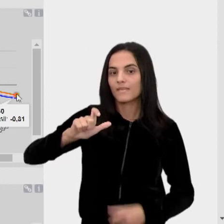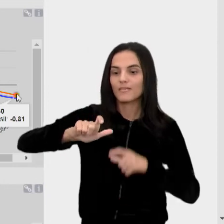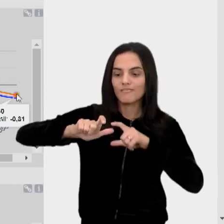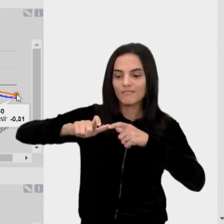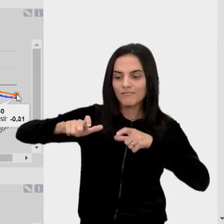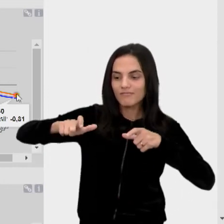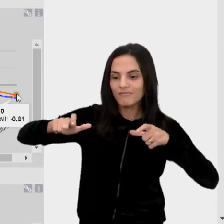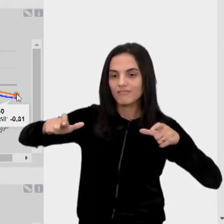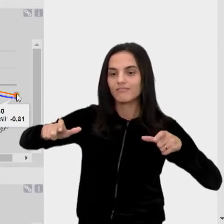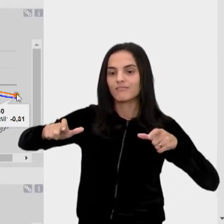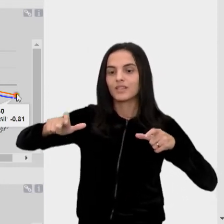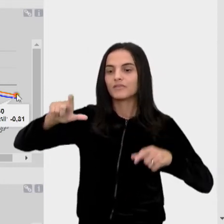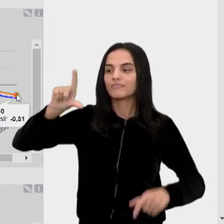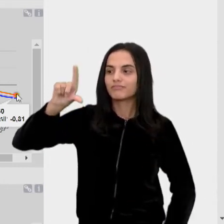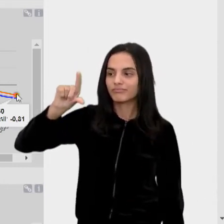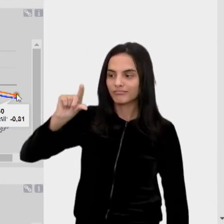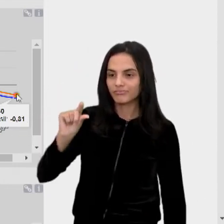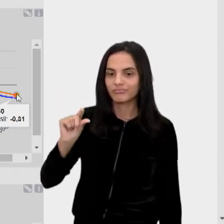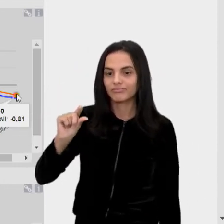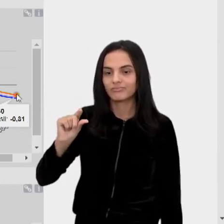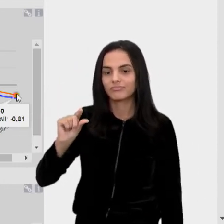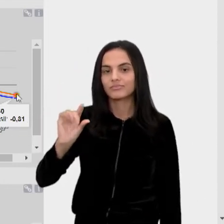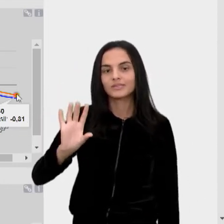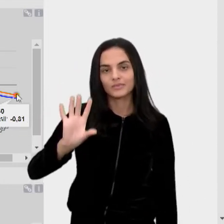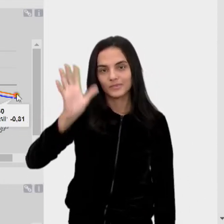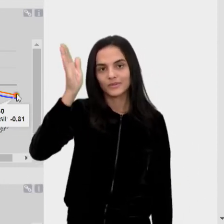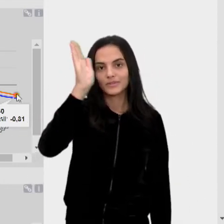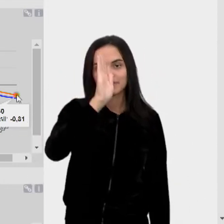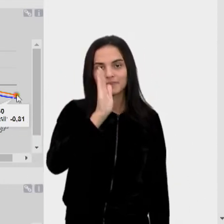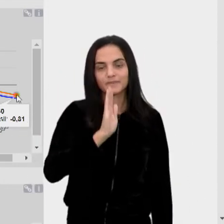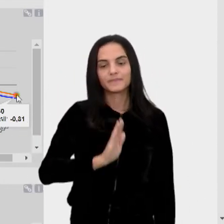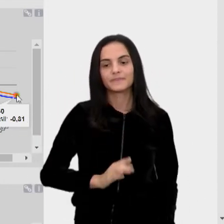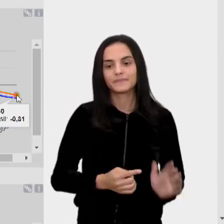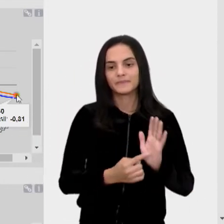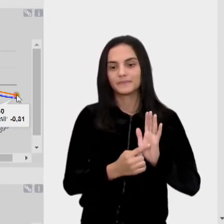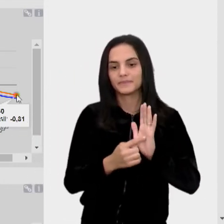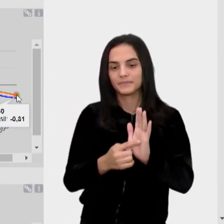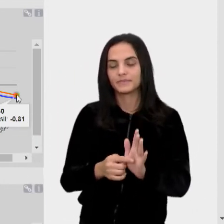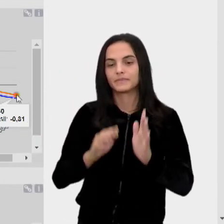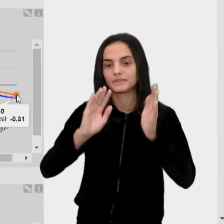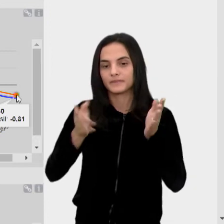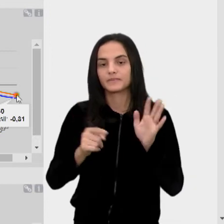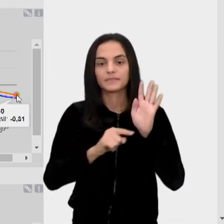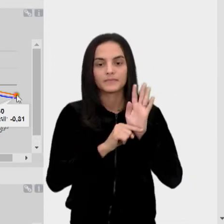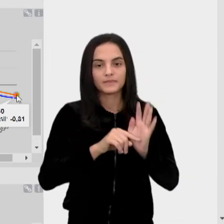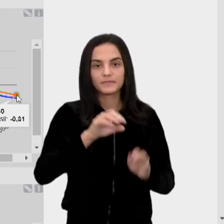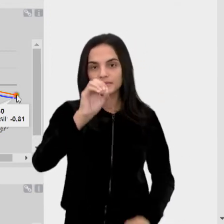vai diminuir, né, como acontece no Brasil, como já mostramos aí, ó, menos